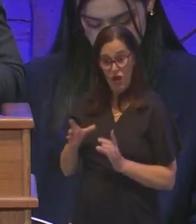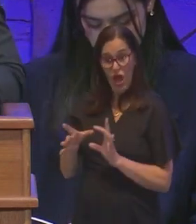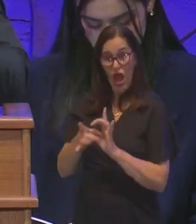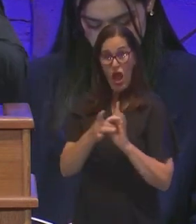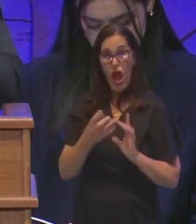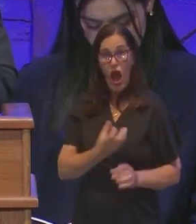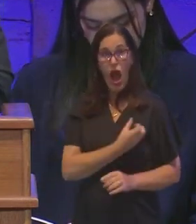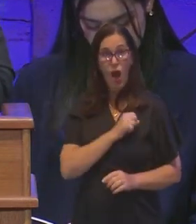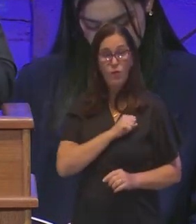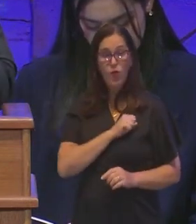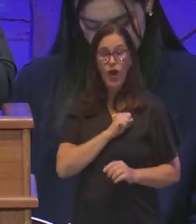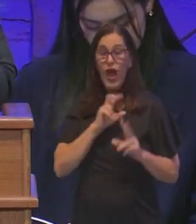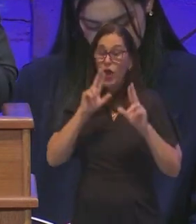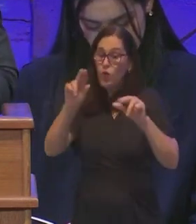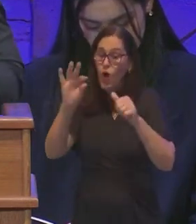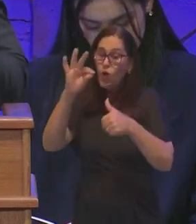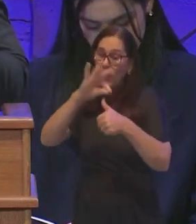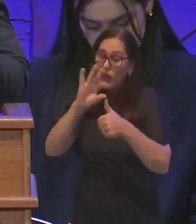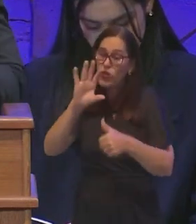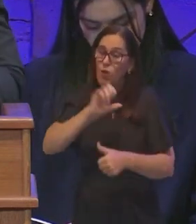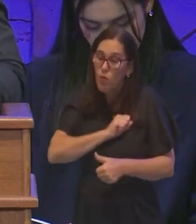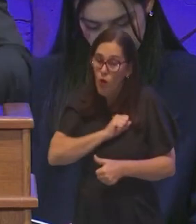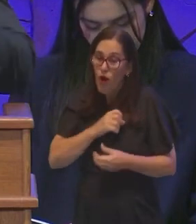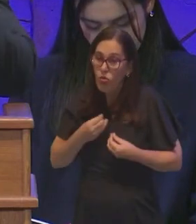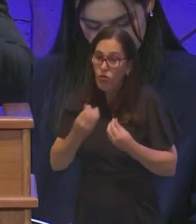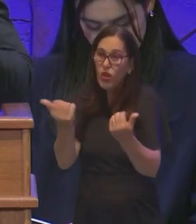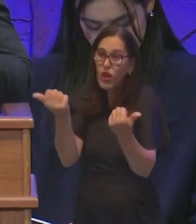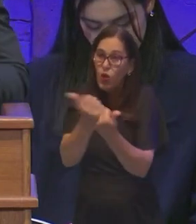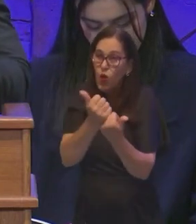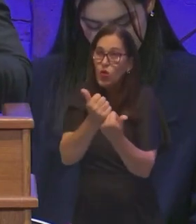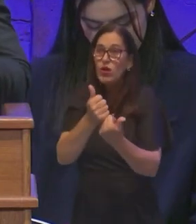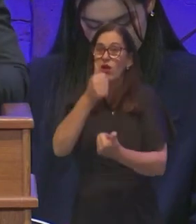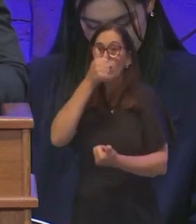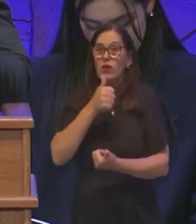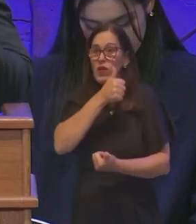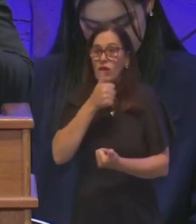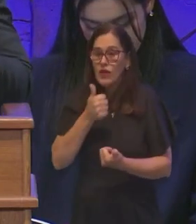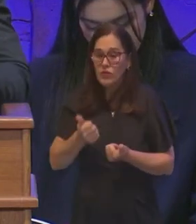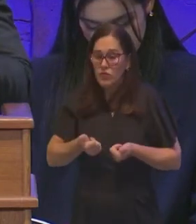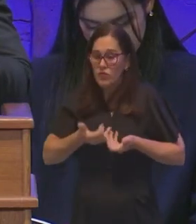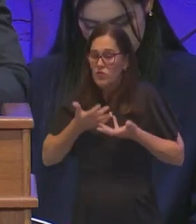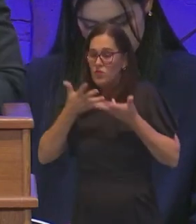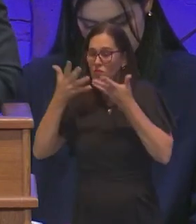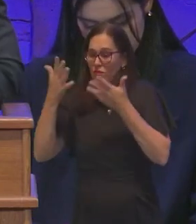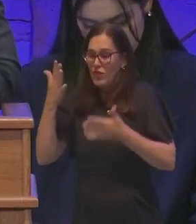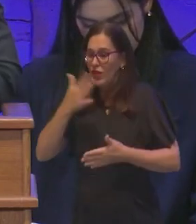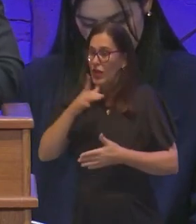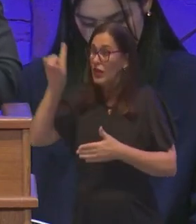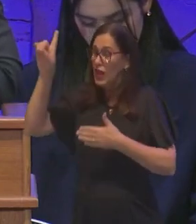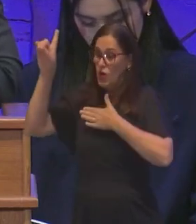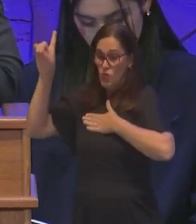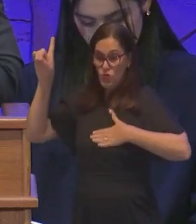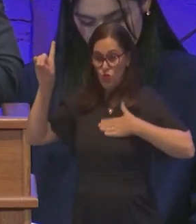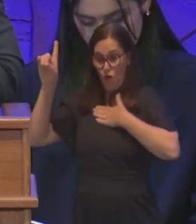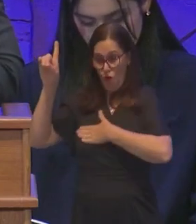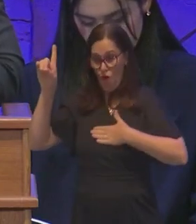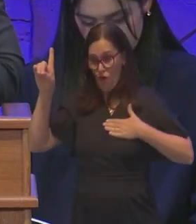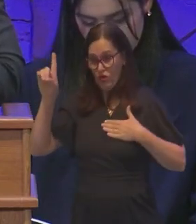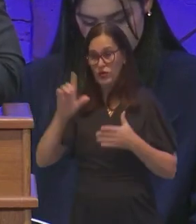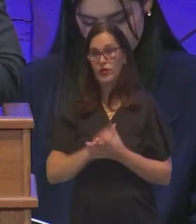também Cristo nos amou e se entregou por nós como oferta, sacrifício de aroma agradável a Deus.